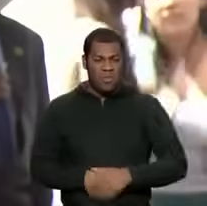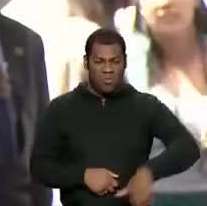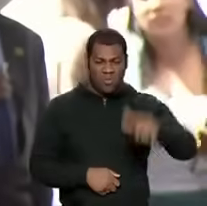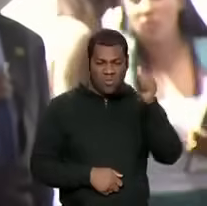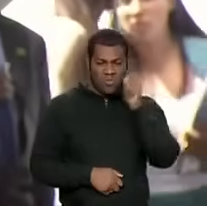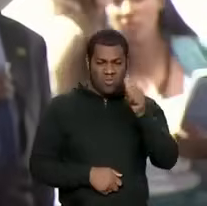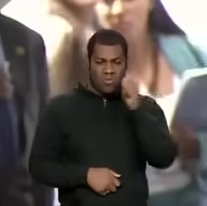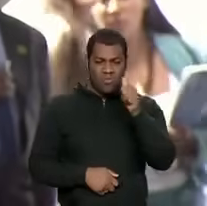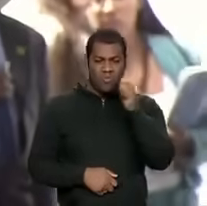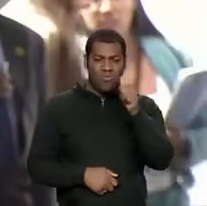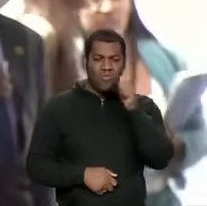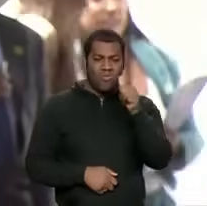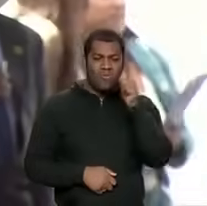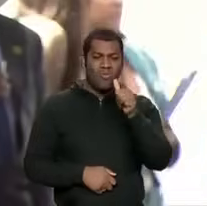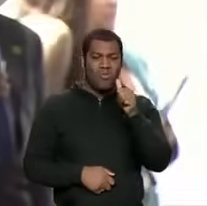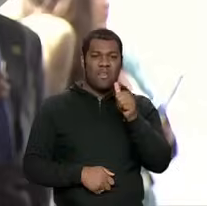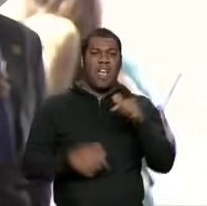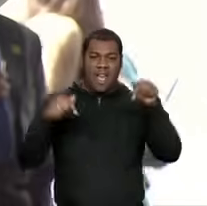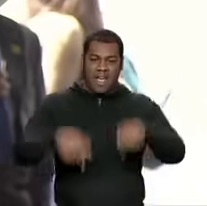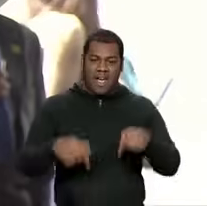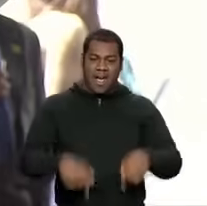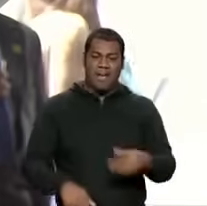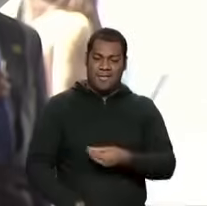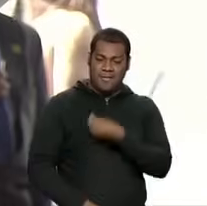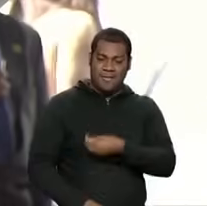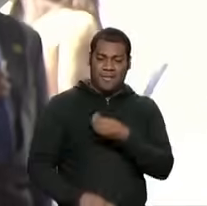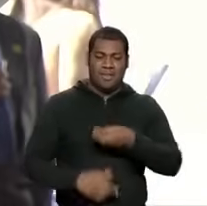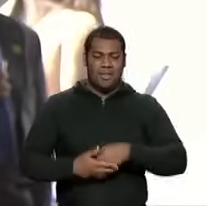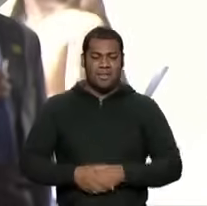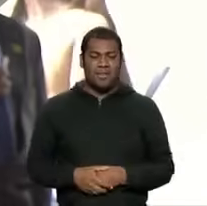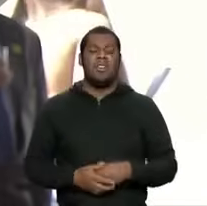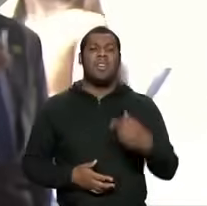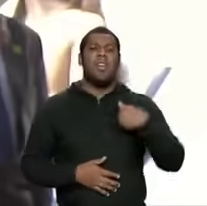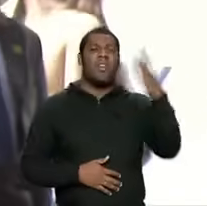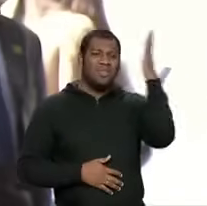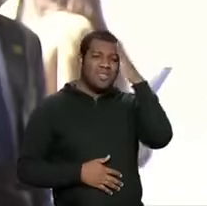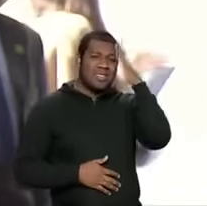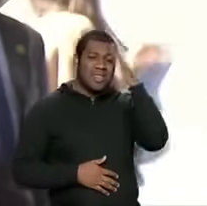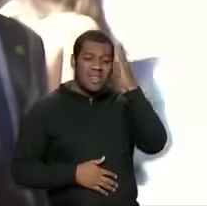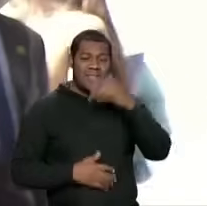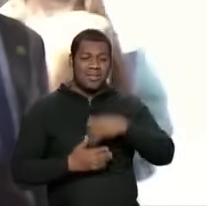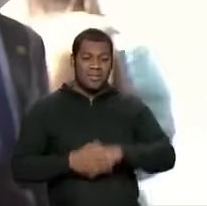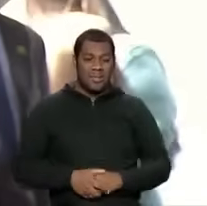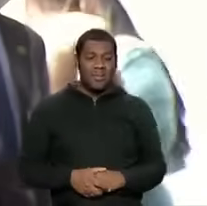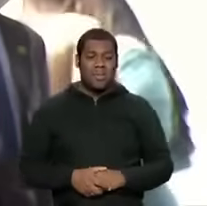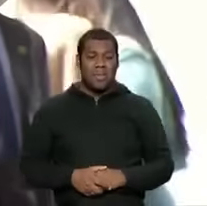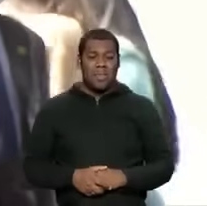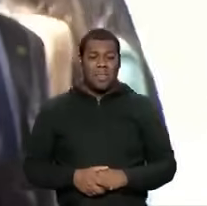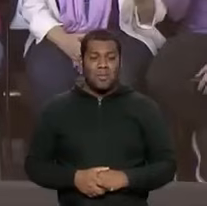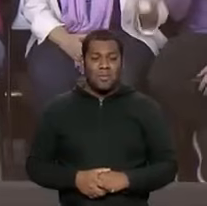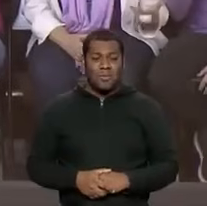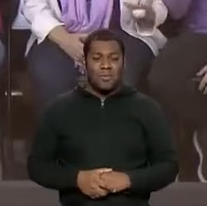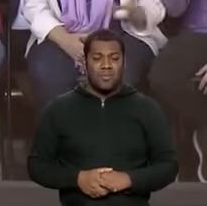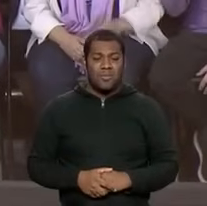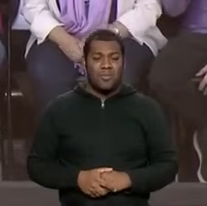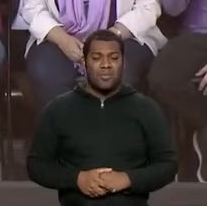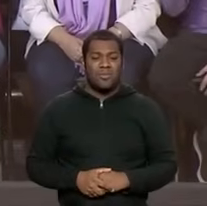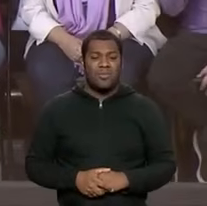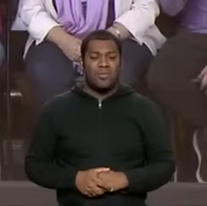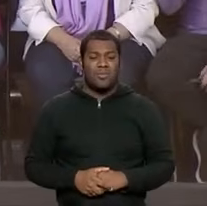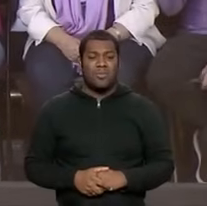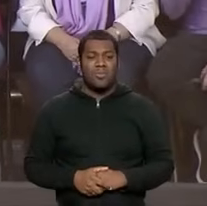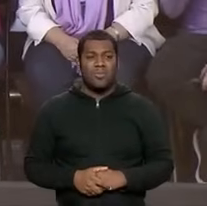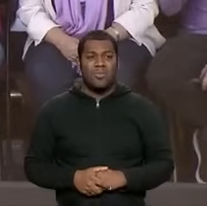que estão nesse nesse espaço Agora eu tenho certeza Lula que presidente Lula Nós não somos